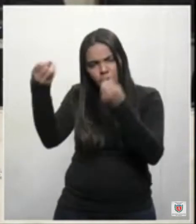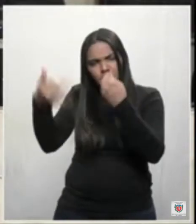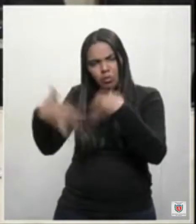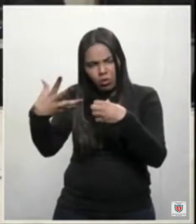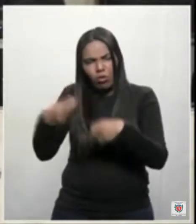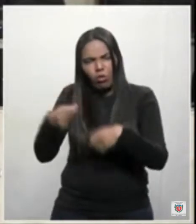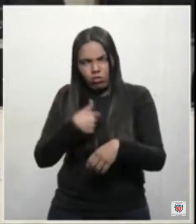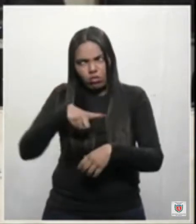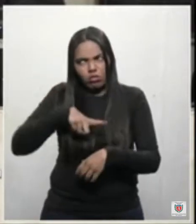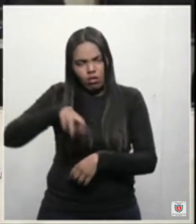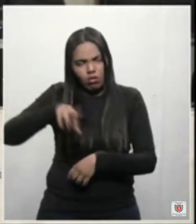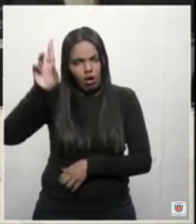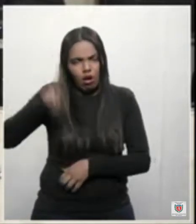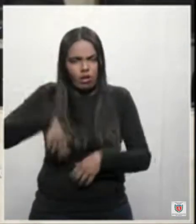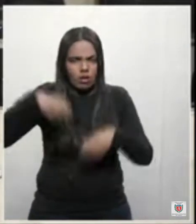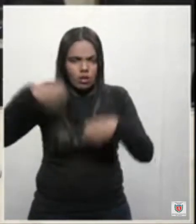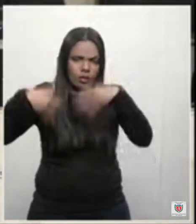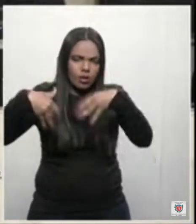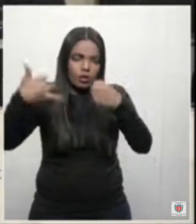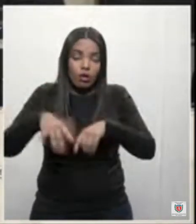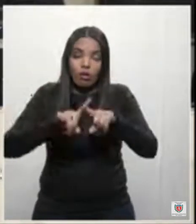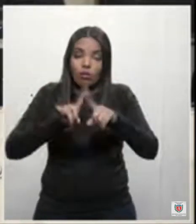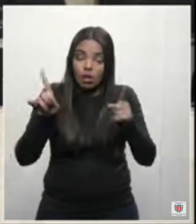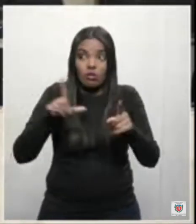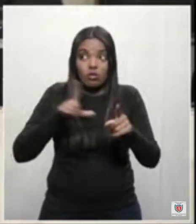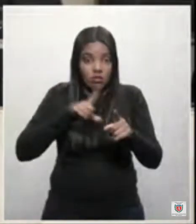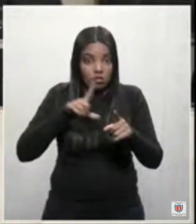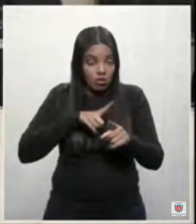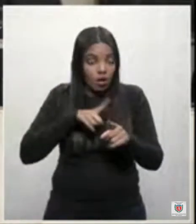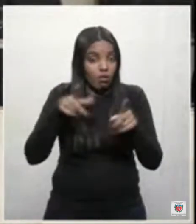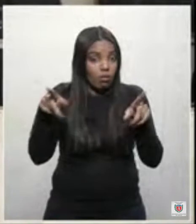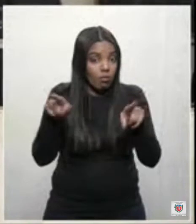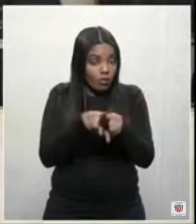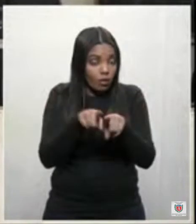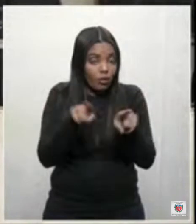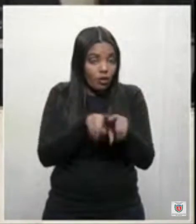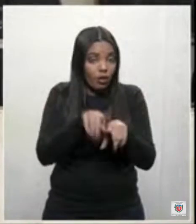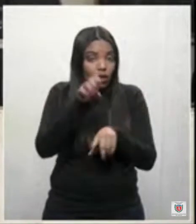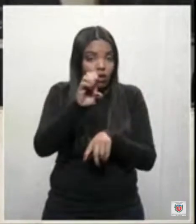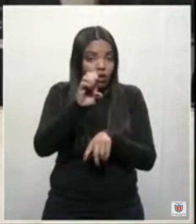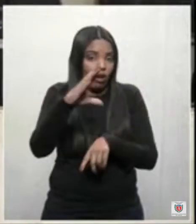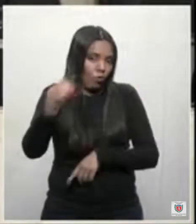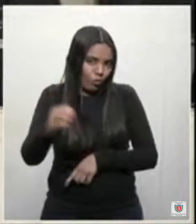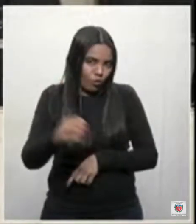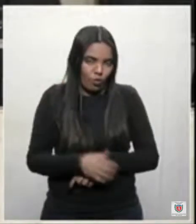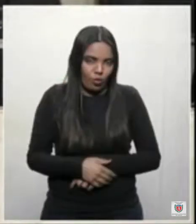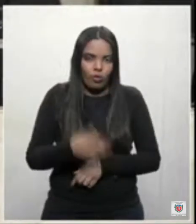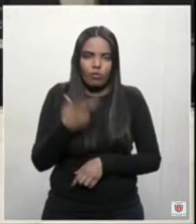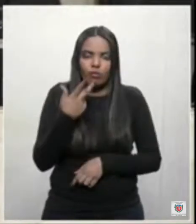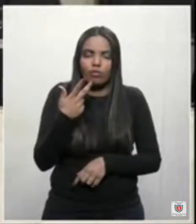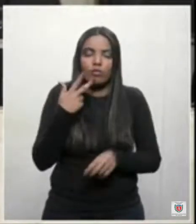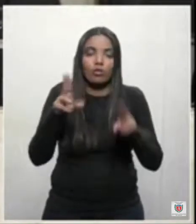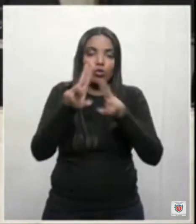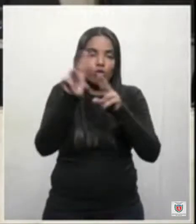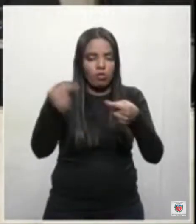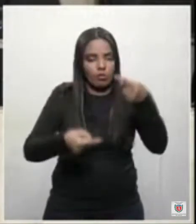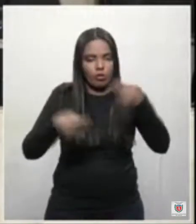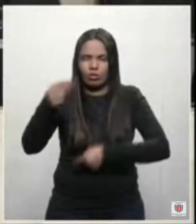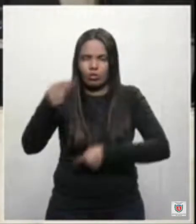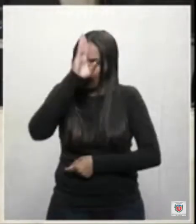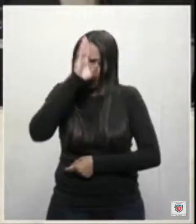correto na medida da exposição de motivo e ele tem eco dentro do governo do Estado na questão de geração de políticas públicas